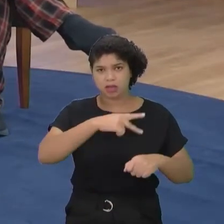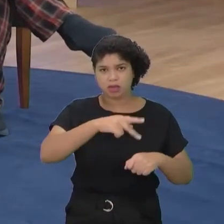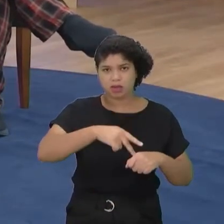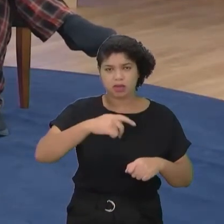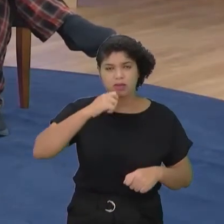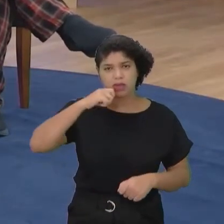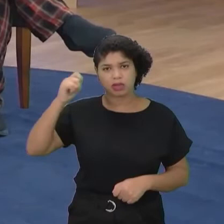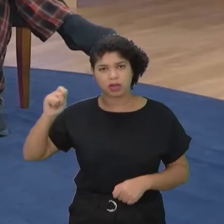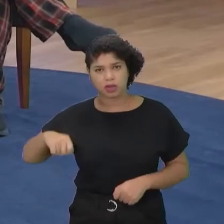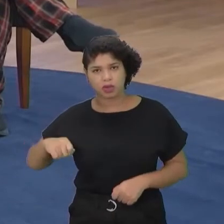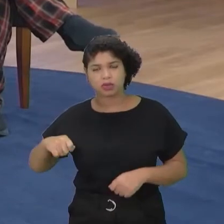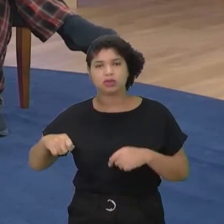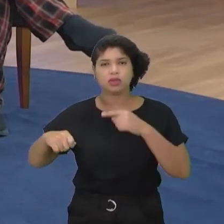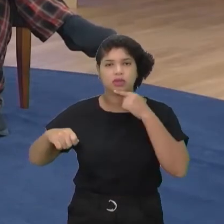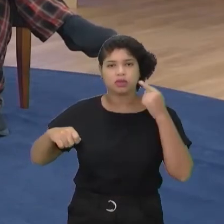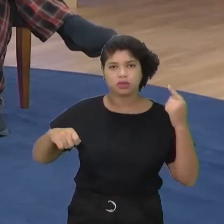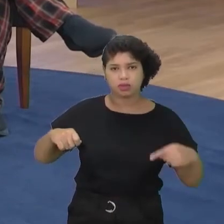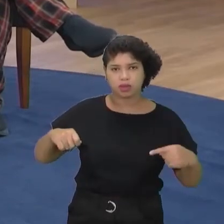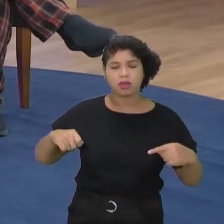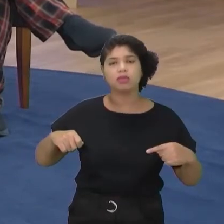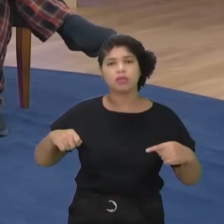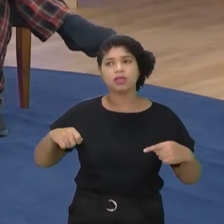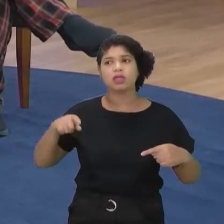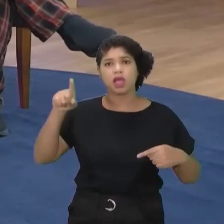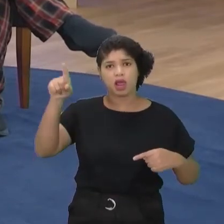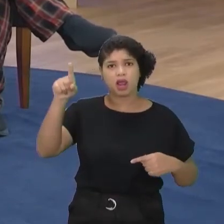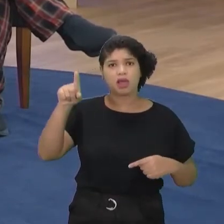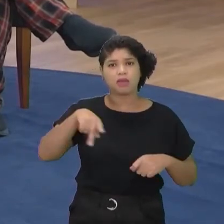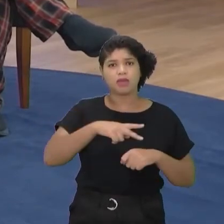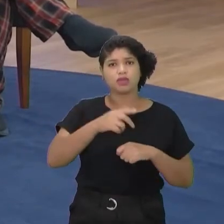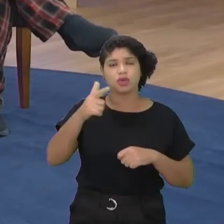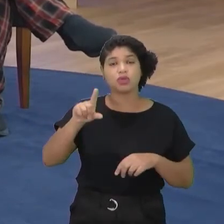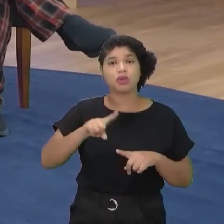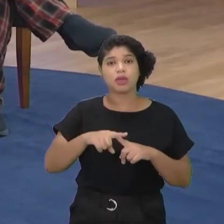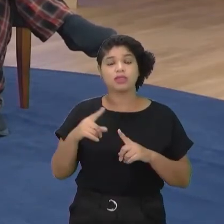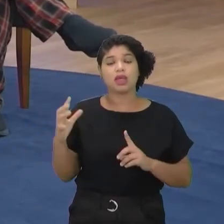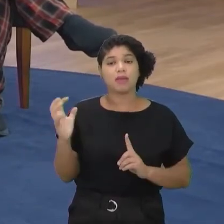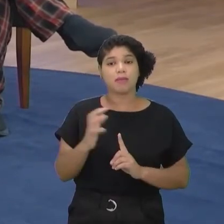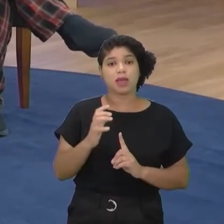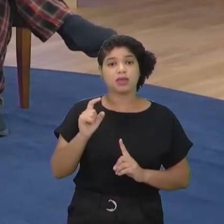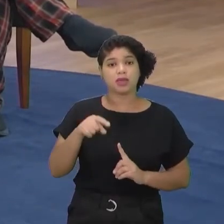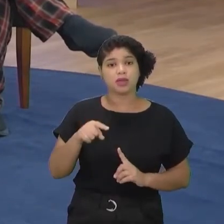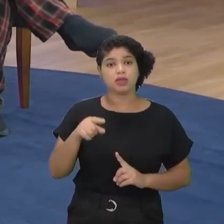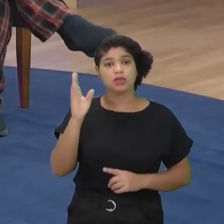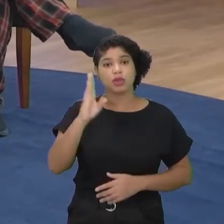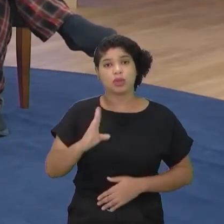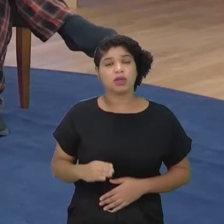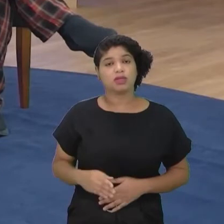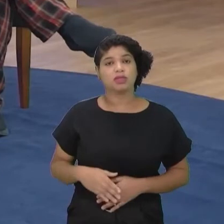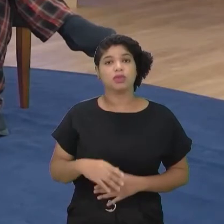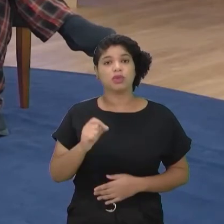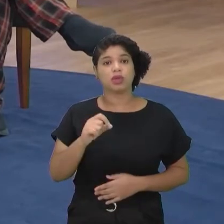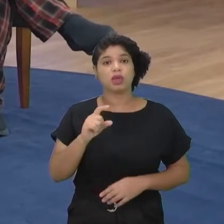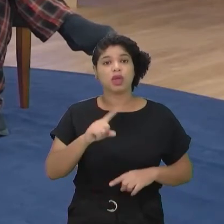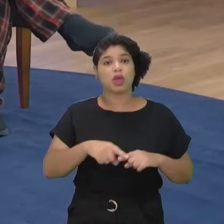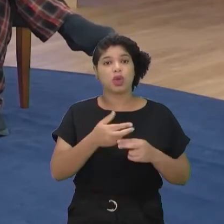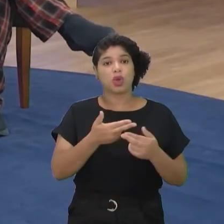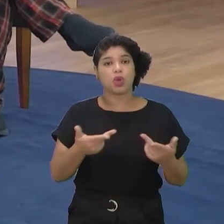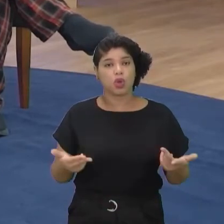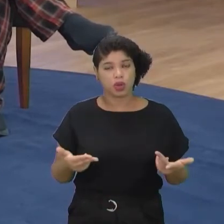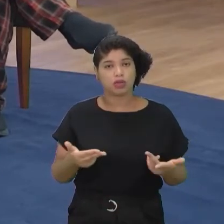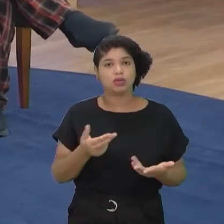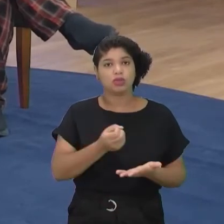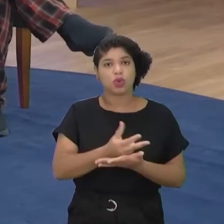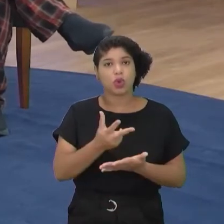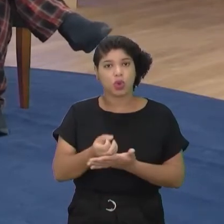mas afeta a gente, né? A guerra da Ucrânia afeta, por exemplo, os preços dos produtos que nós compramos e tal.